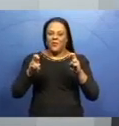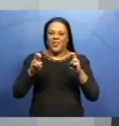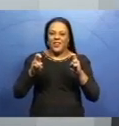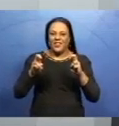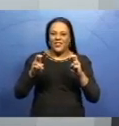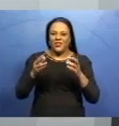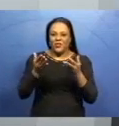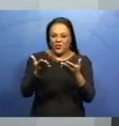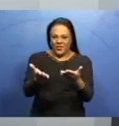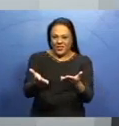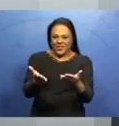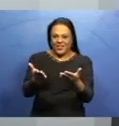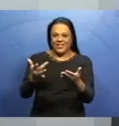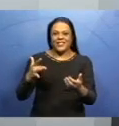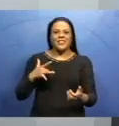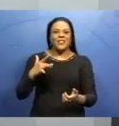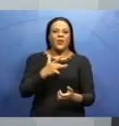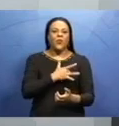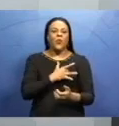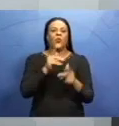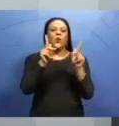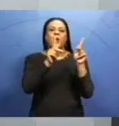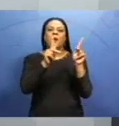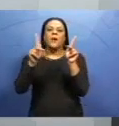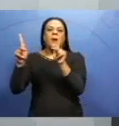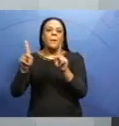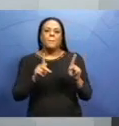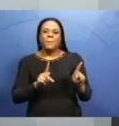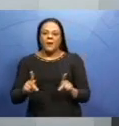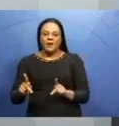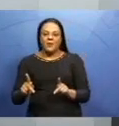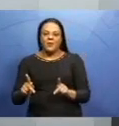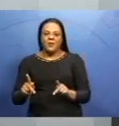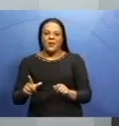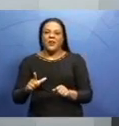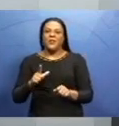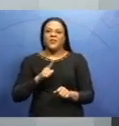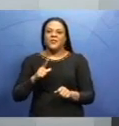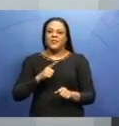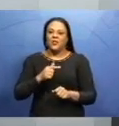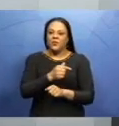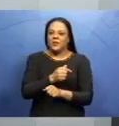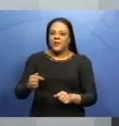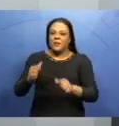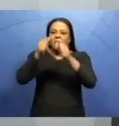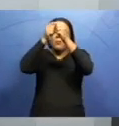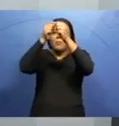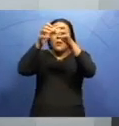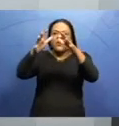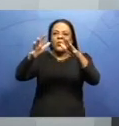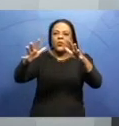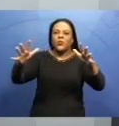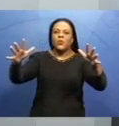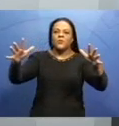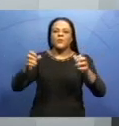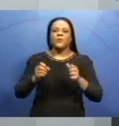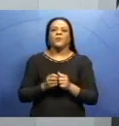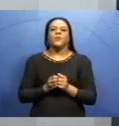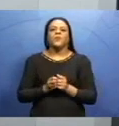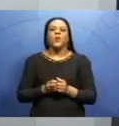muita saúde, muita paz, que vocês tenham uma excelente e abençoada semana. Hoje nós